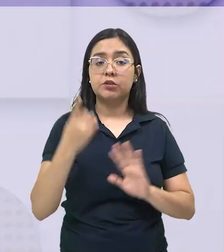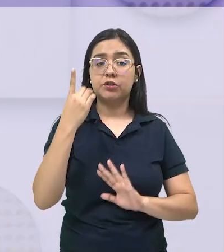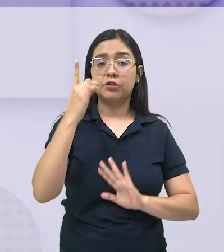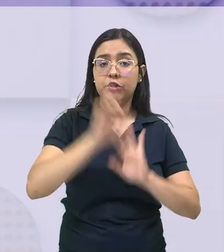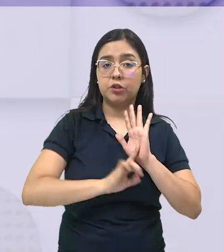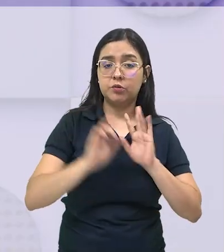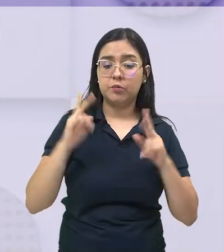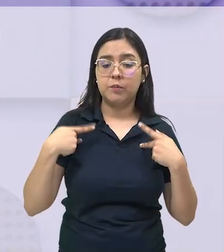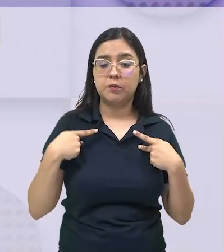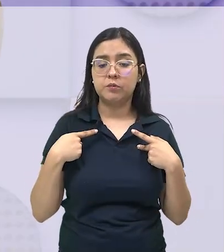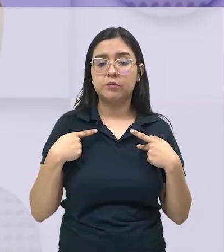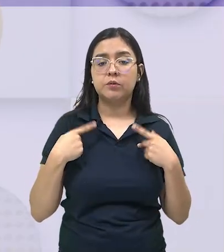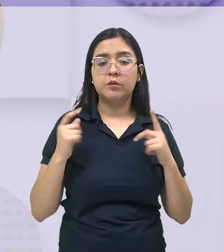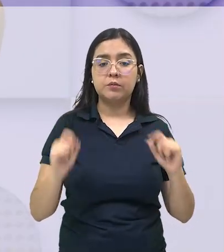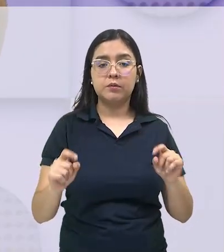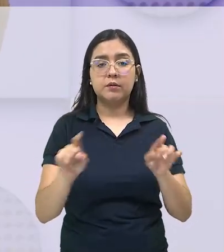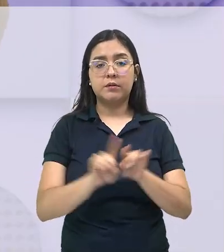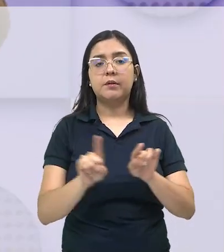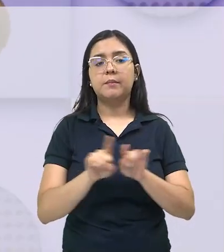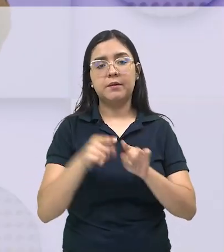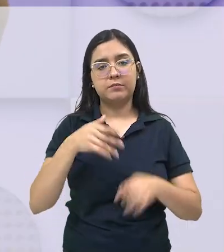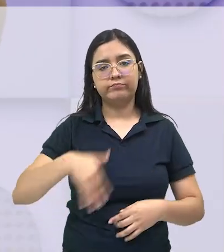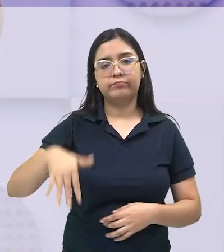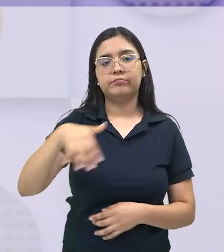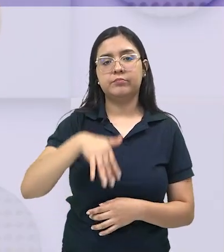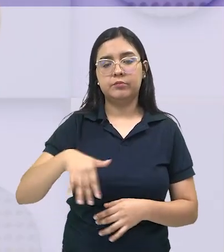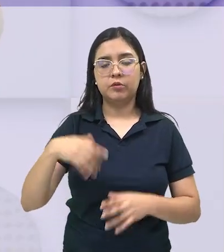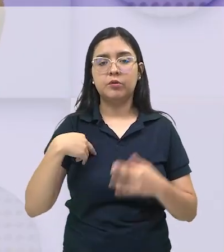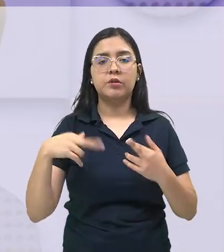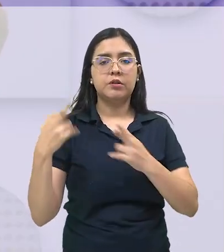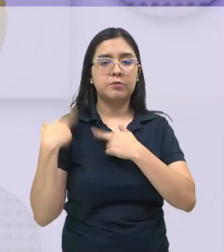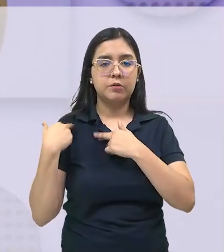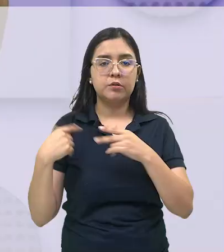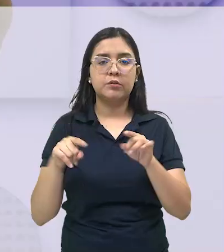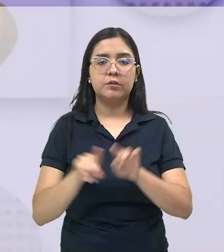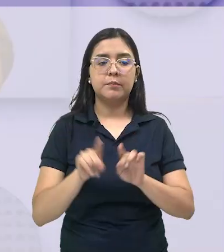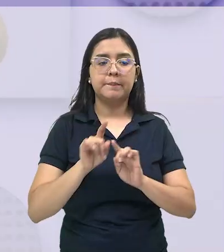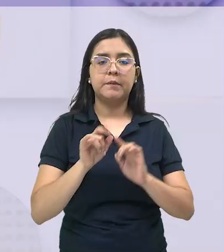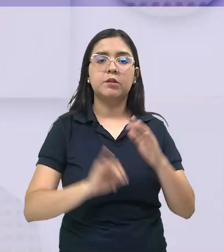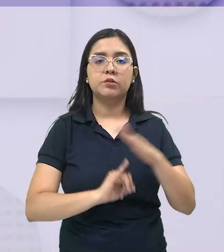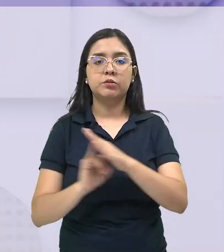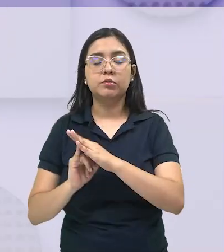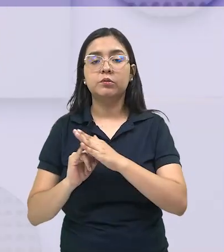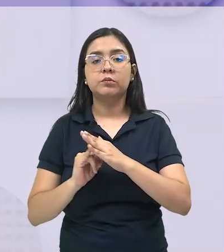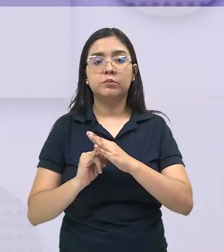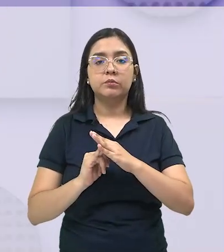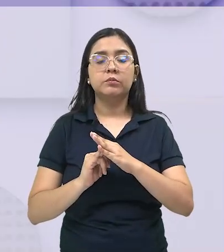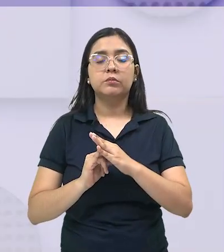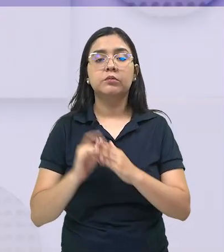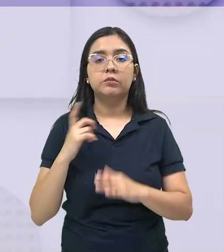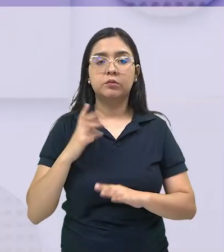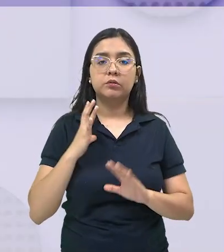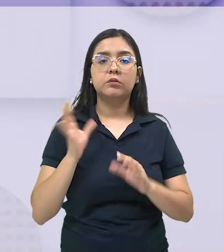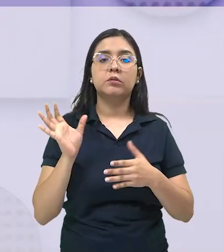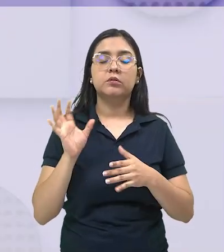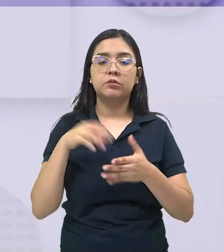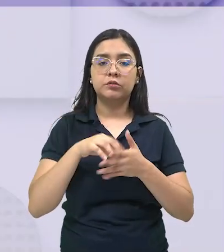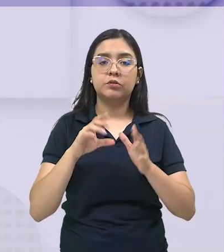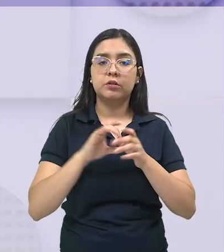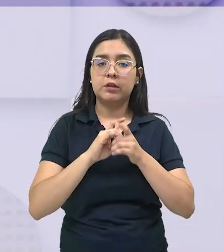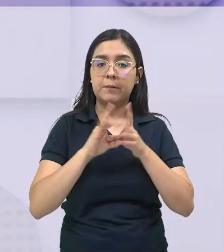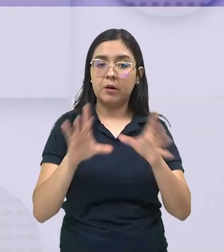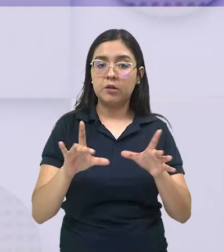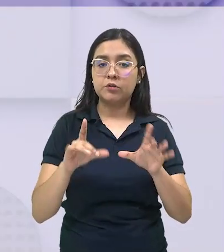humanos, pensamos que os direitos humanos também abarcam os deveres às instituições dentro do nosso Estado democrático